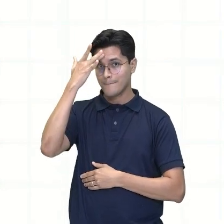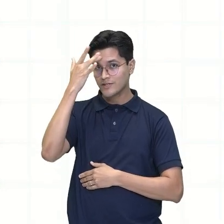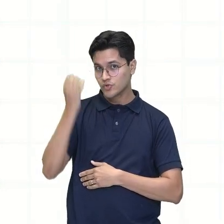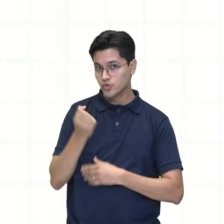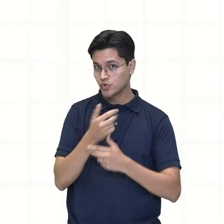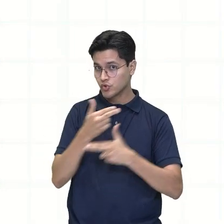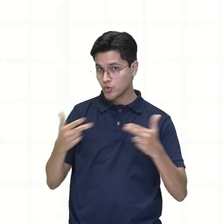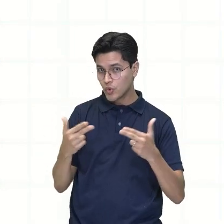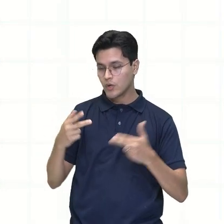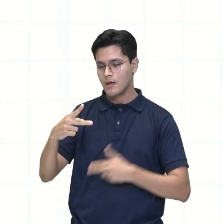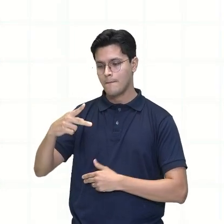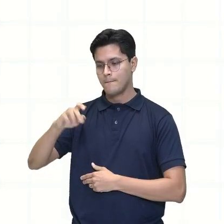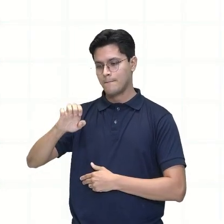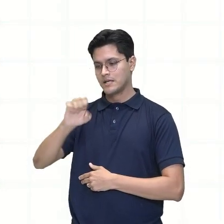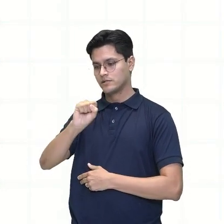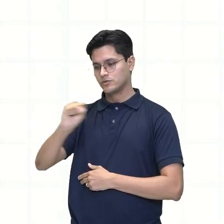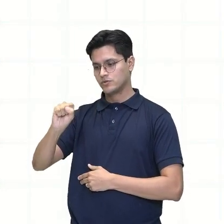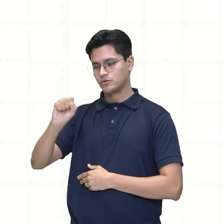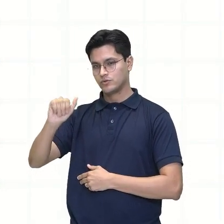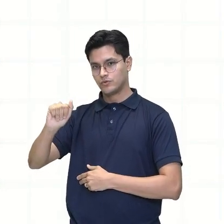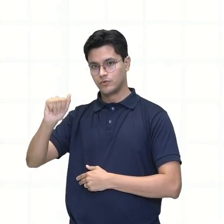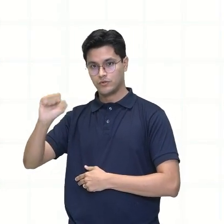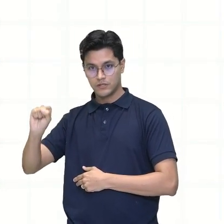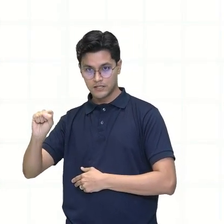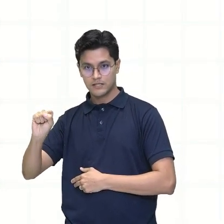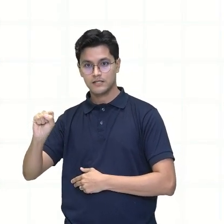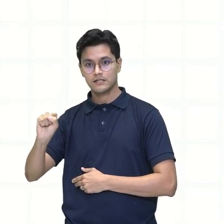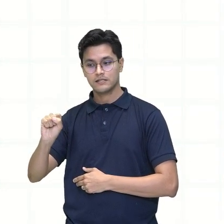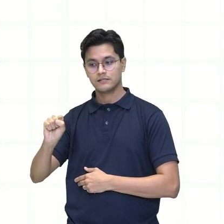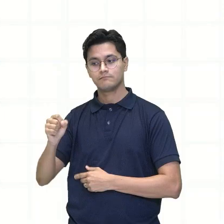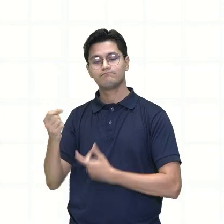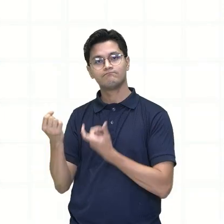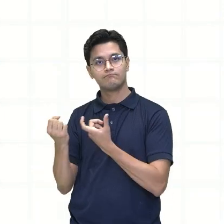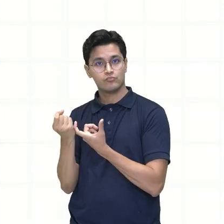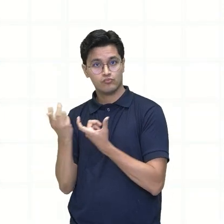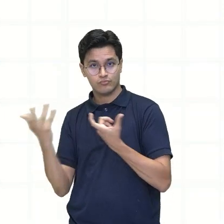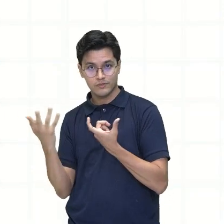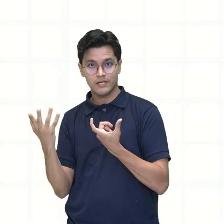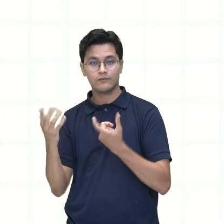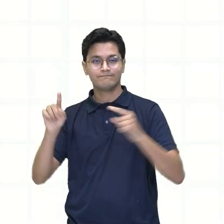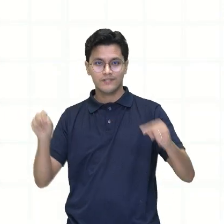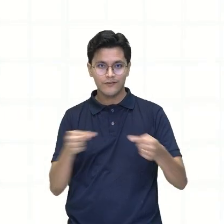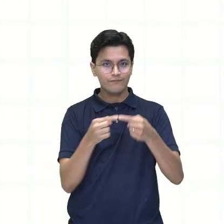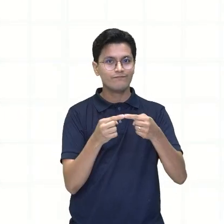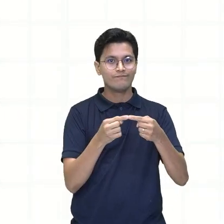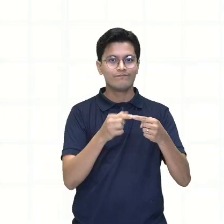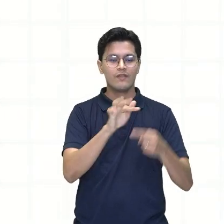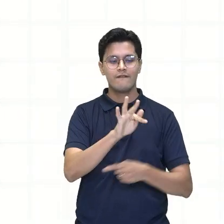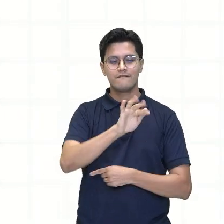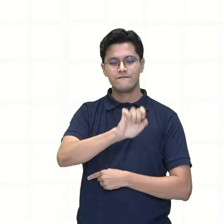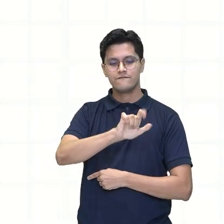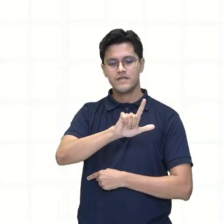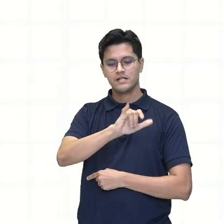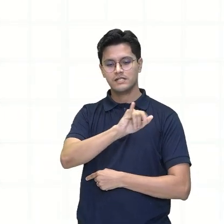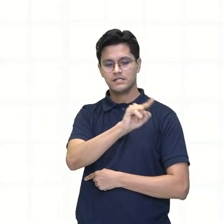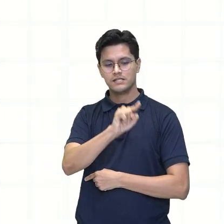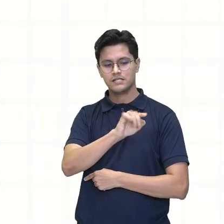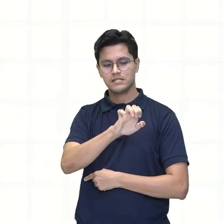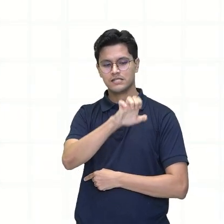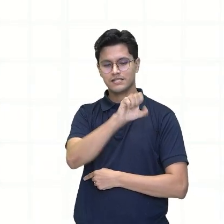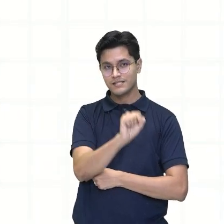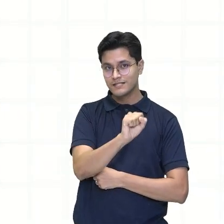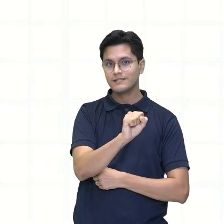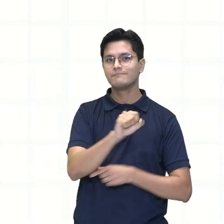pessoas, tá no plural, logo, felizes também vai ter que estar o quê? No plural. Por